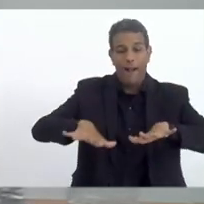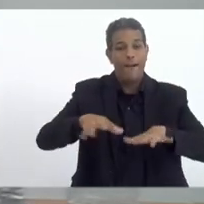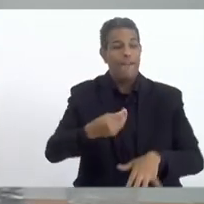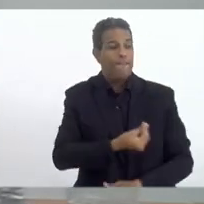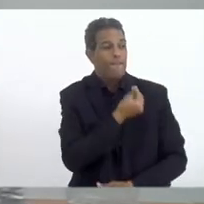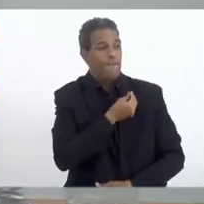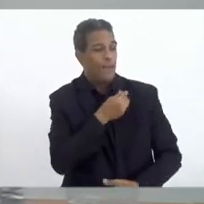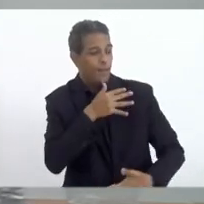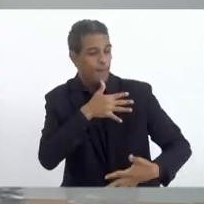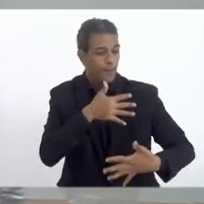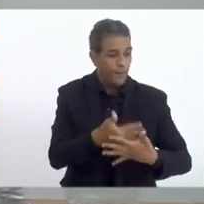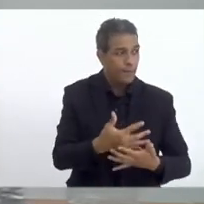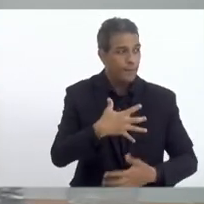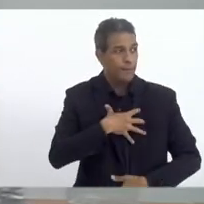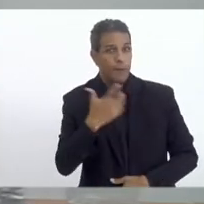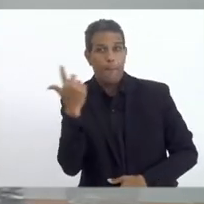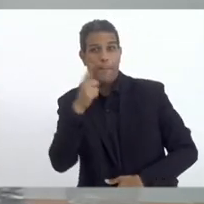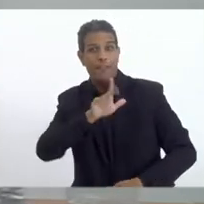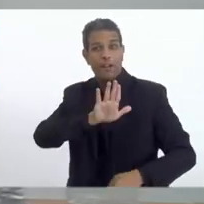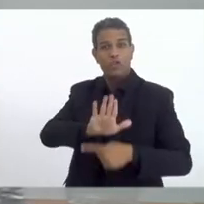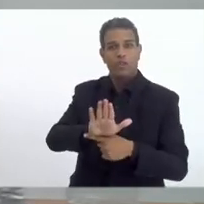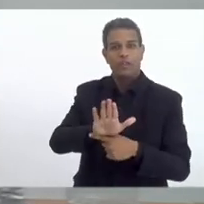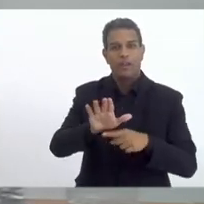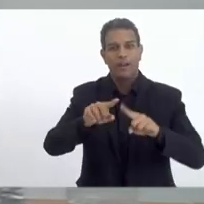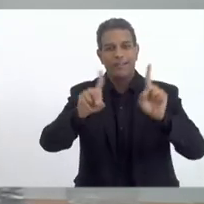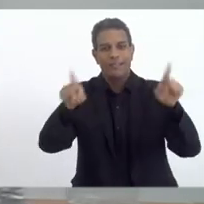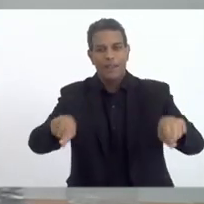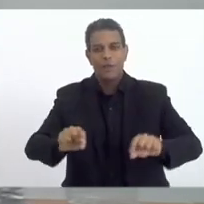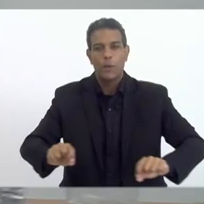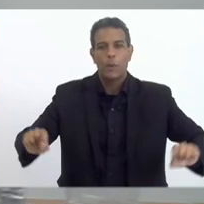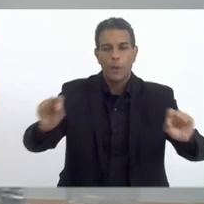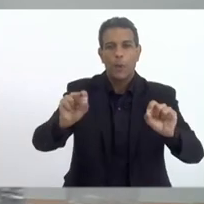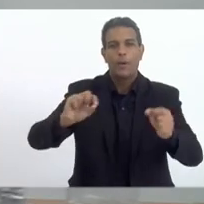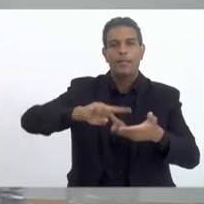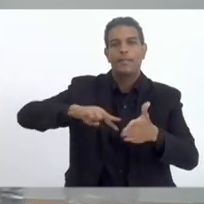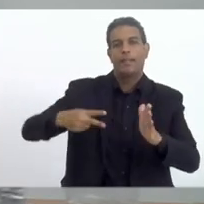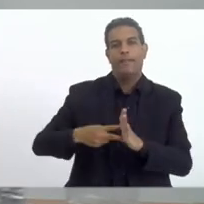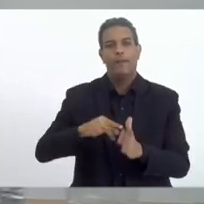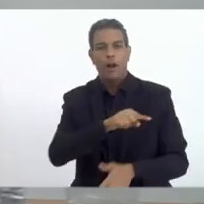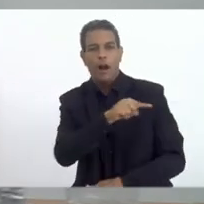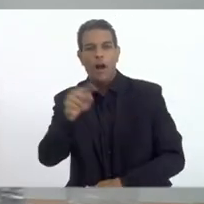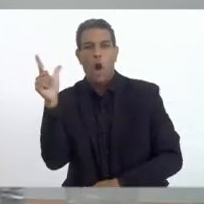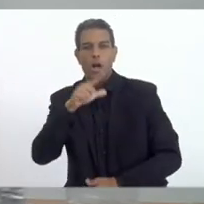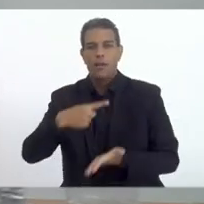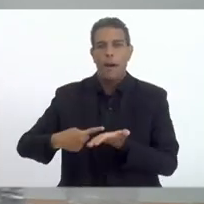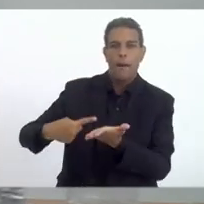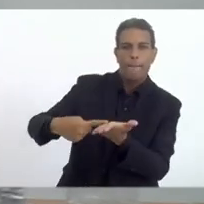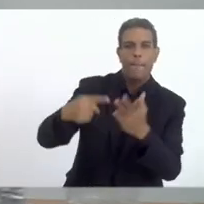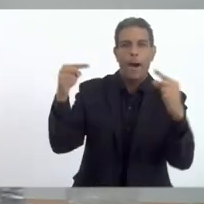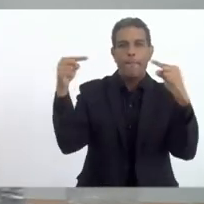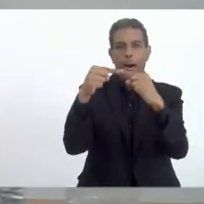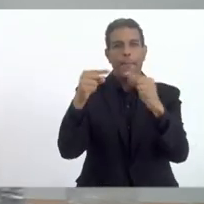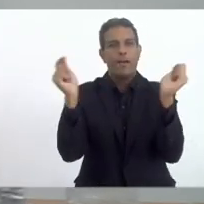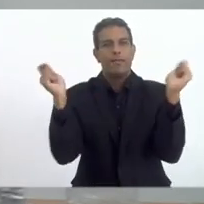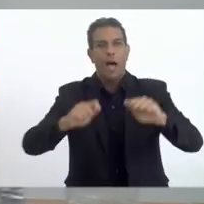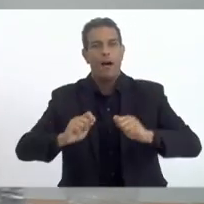dos servidores. Então, eu sou o salvador dos servidores e vou botar emendas significativas, que numa análise